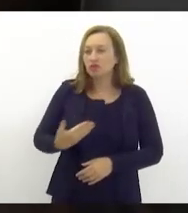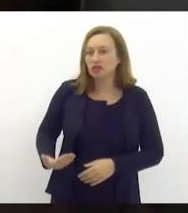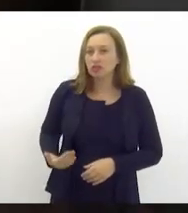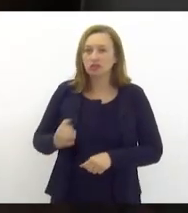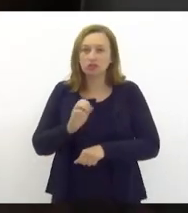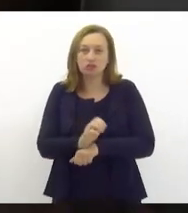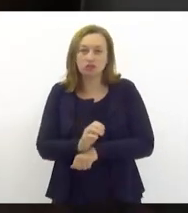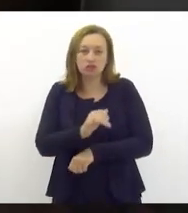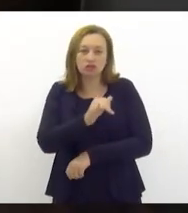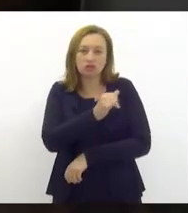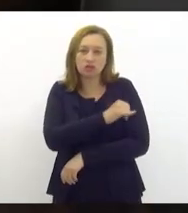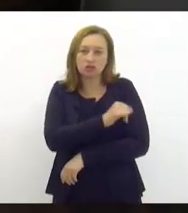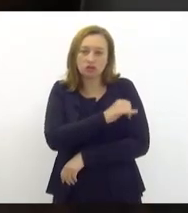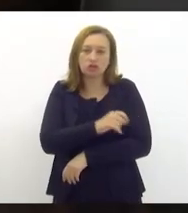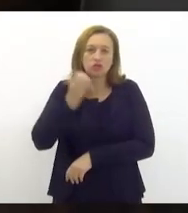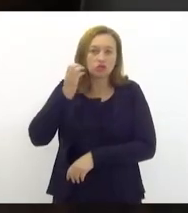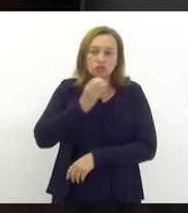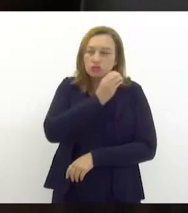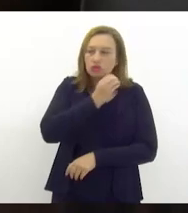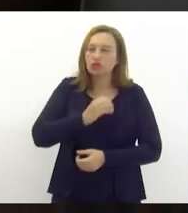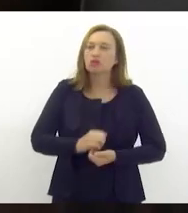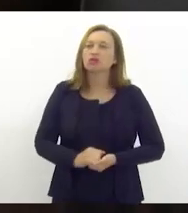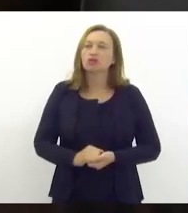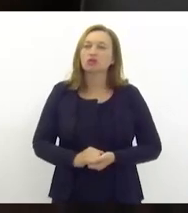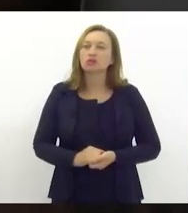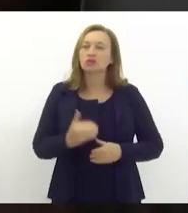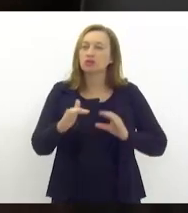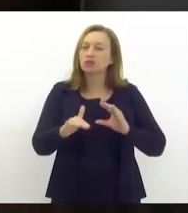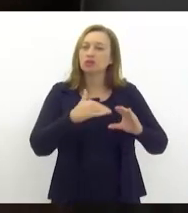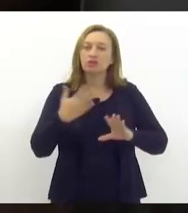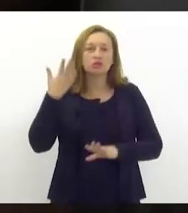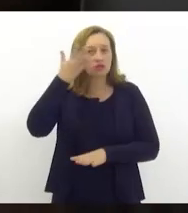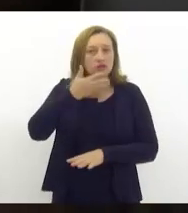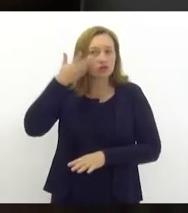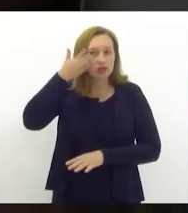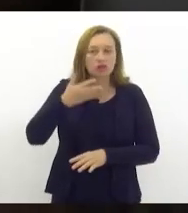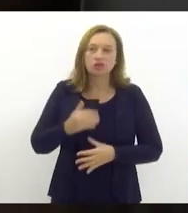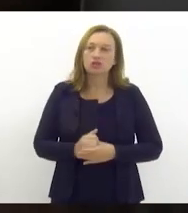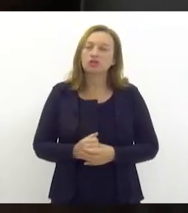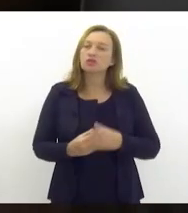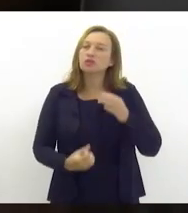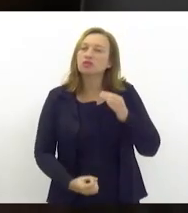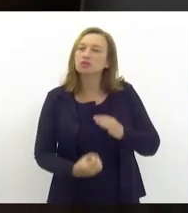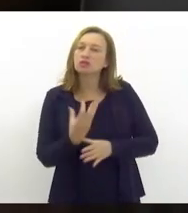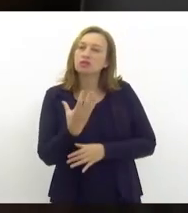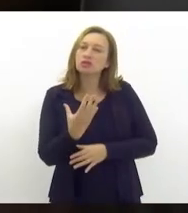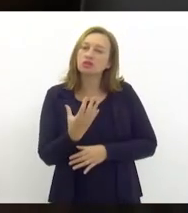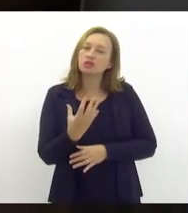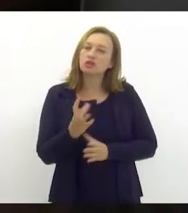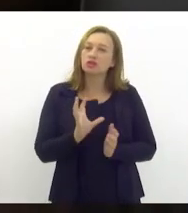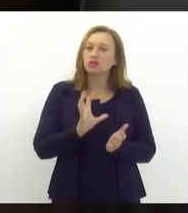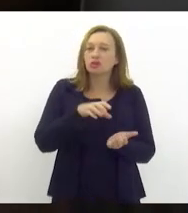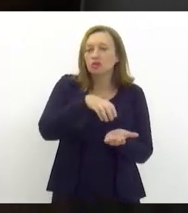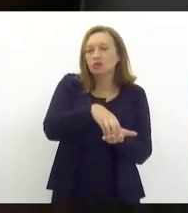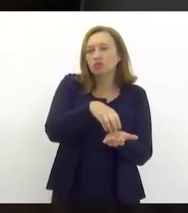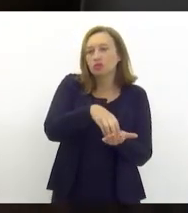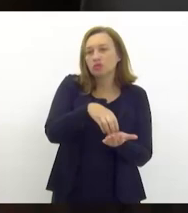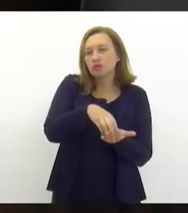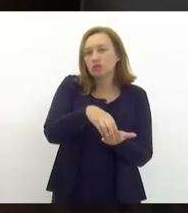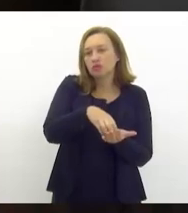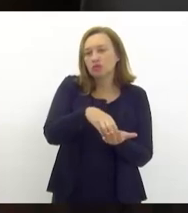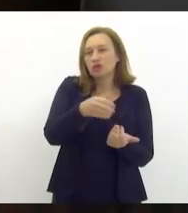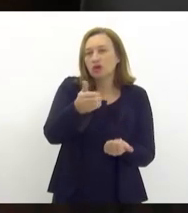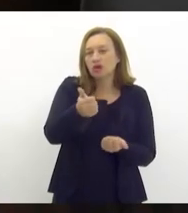senhor governador Cláudio Bonfim de Castro e Silva o envio de mensagem dispondo sobre a implantação de uma unidade especializada em